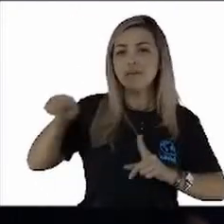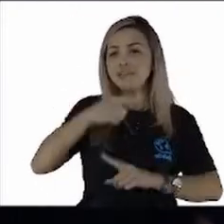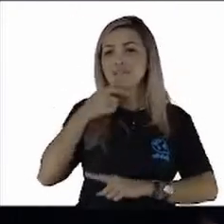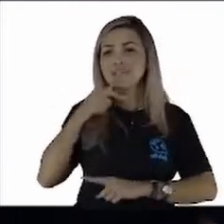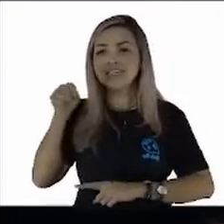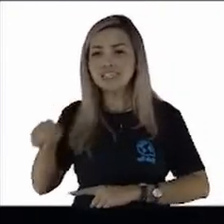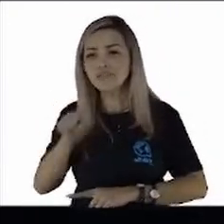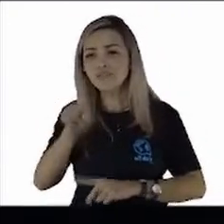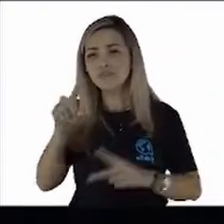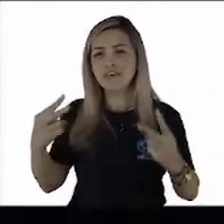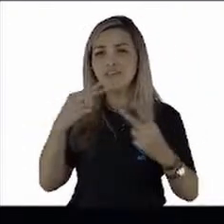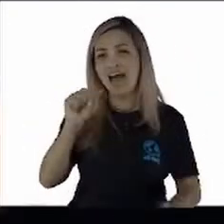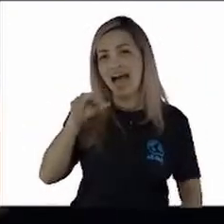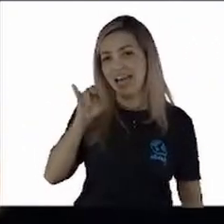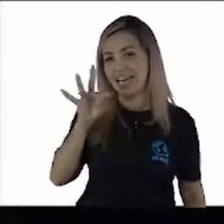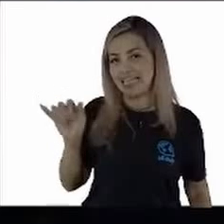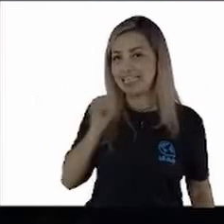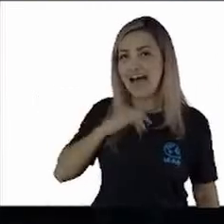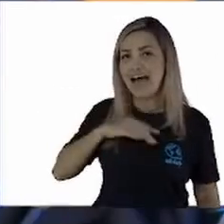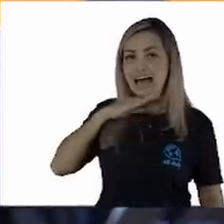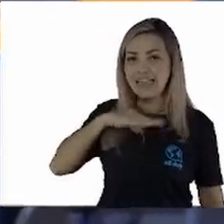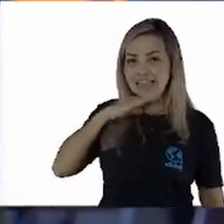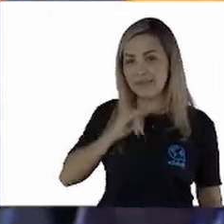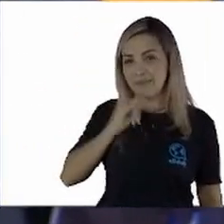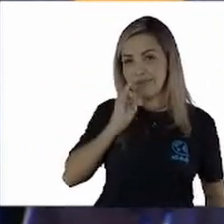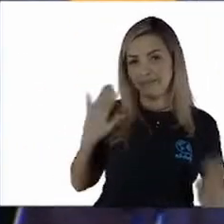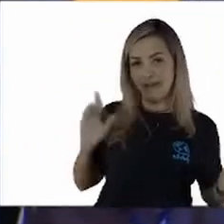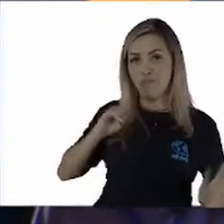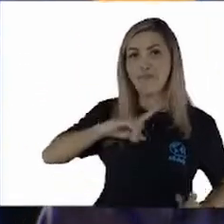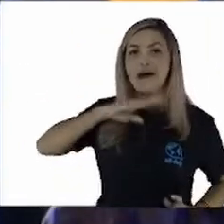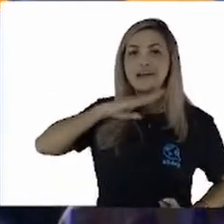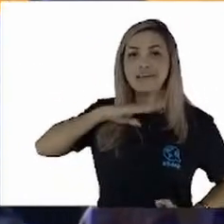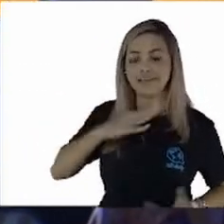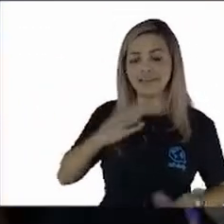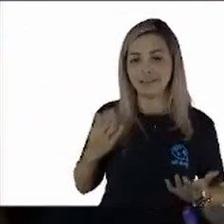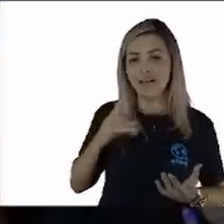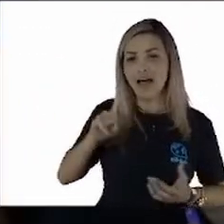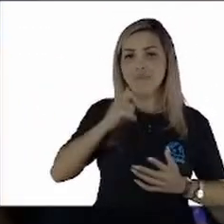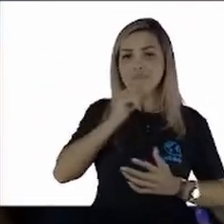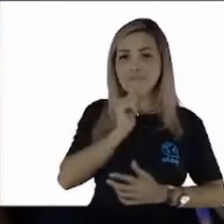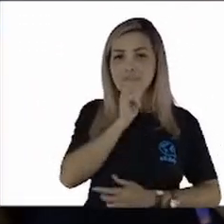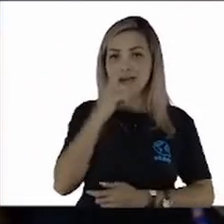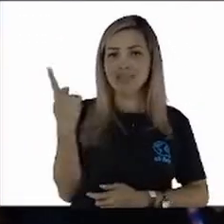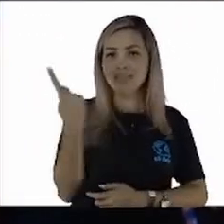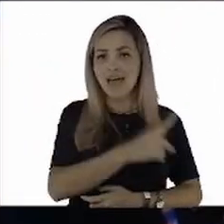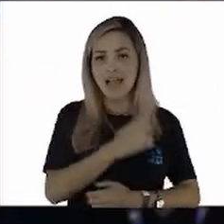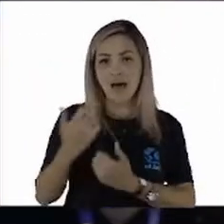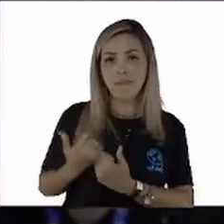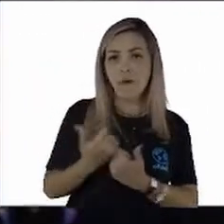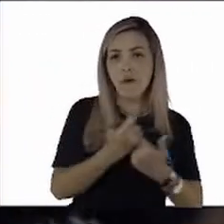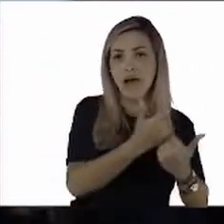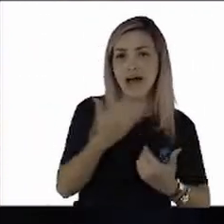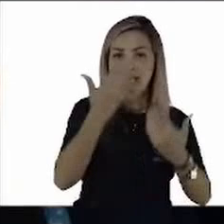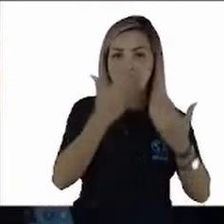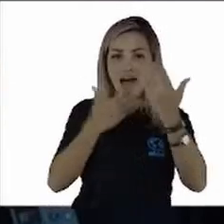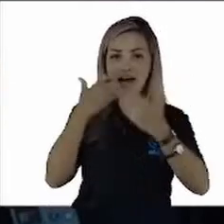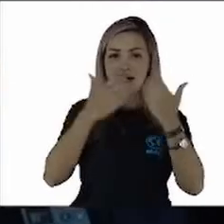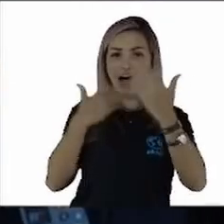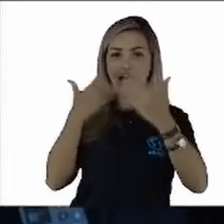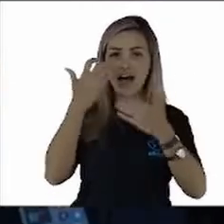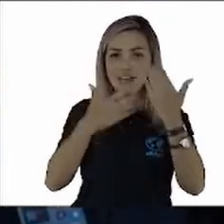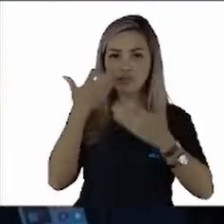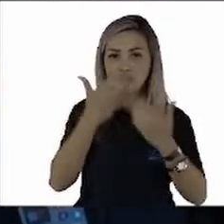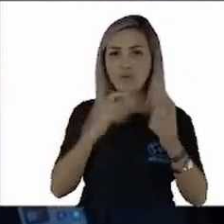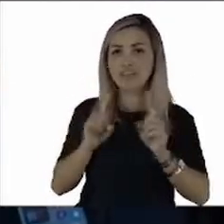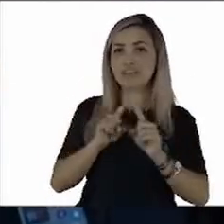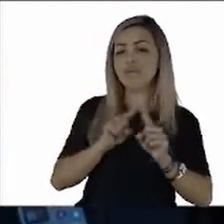sempre, você vê, a Anitta, por exemplo, né, uma Anitta da vida. A mãe dela não necessariamente pode ter apoiado ela a ser uma cantora de funk, um